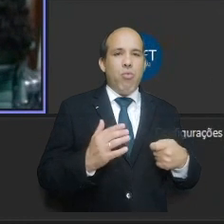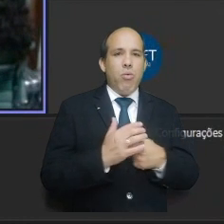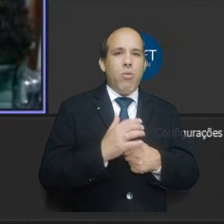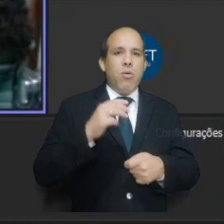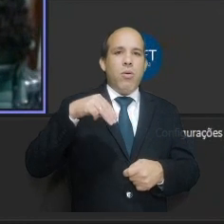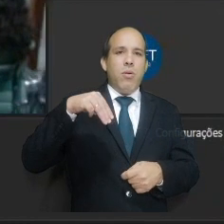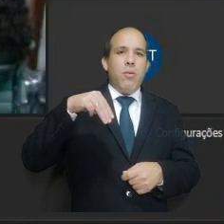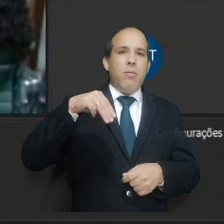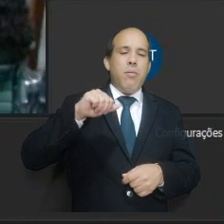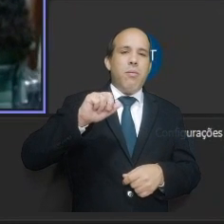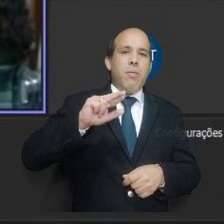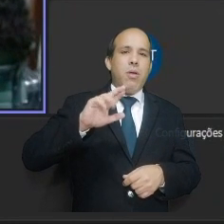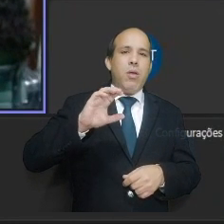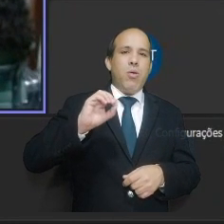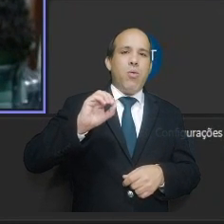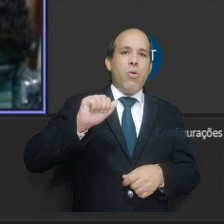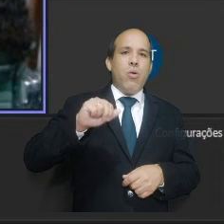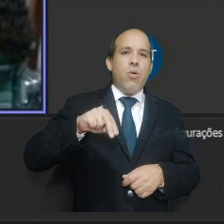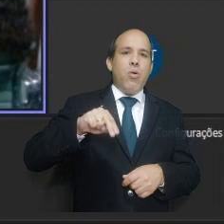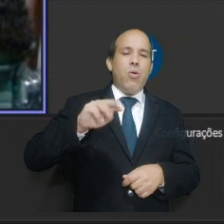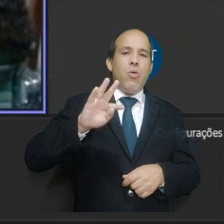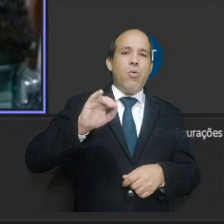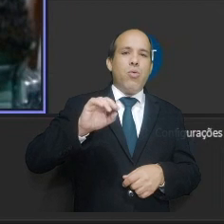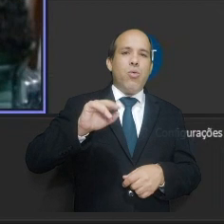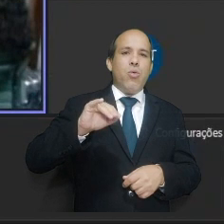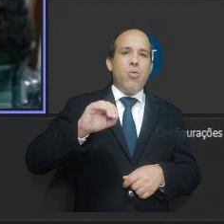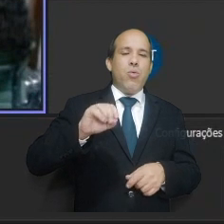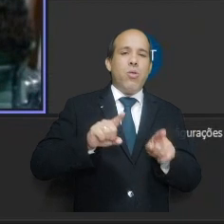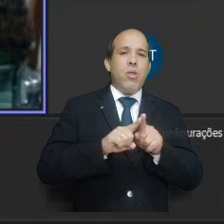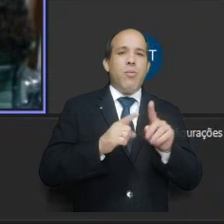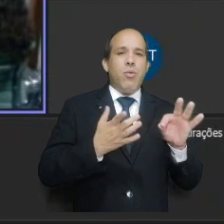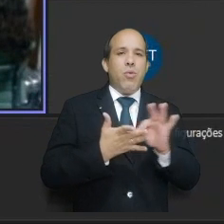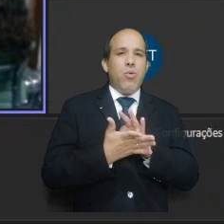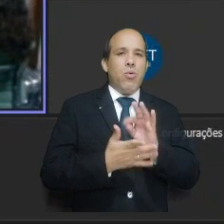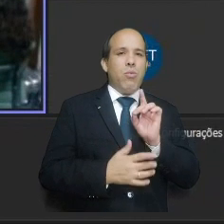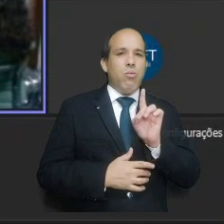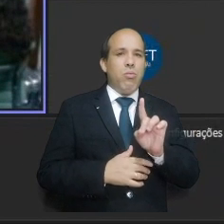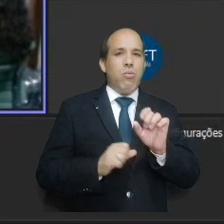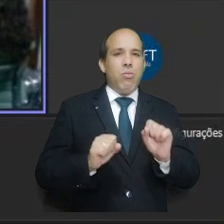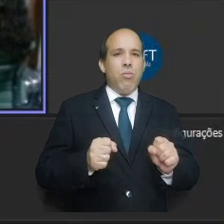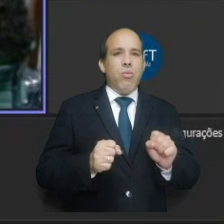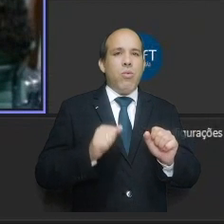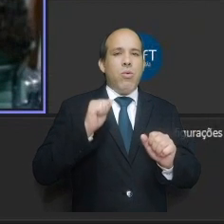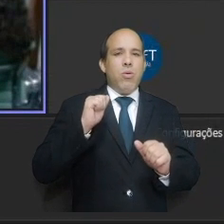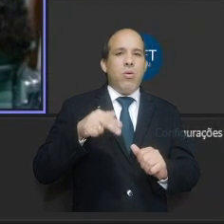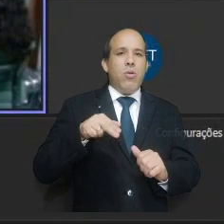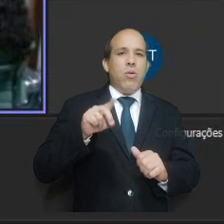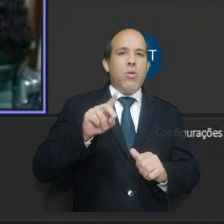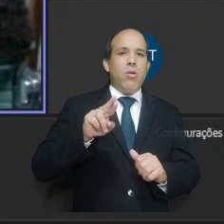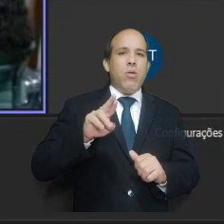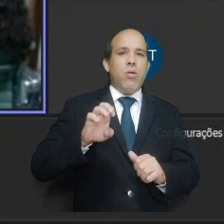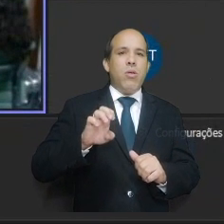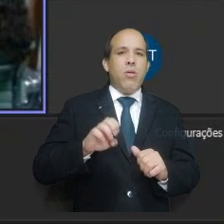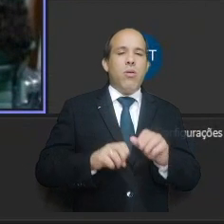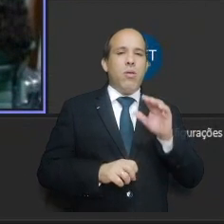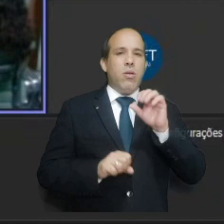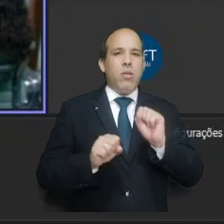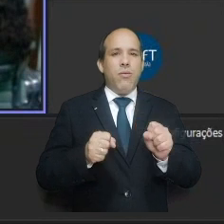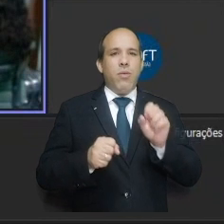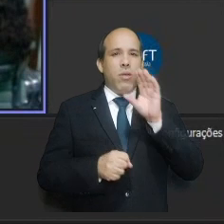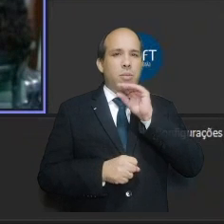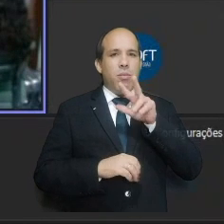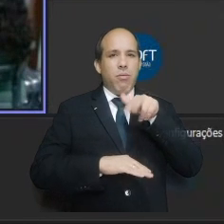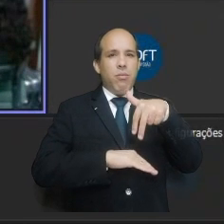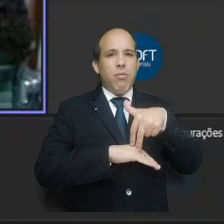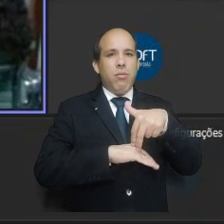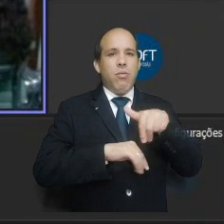Marcos Antônio, inscrição para sustentação oral doutor André Machado, a quem eu convido a fazer uso